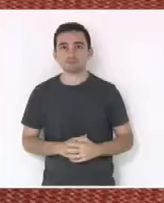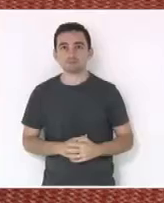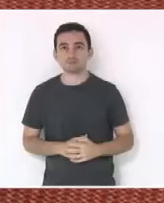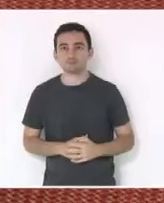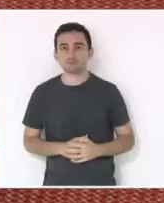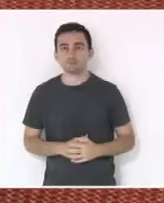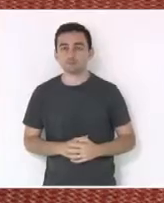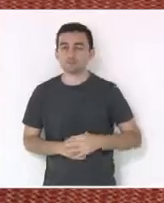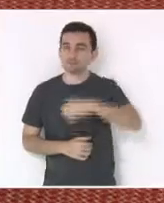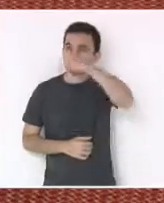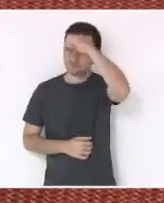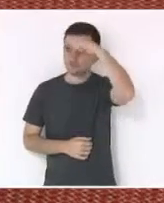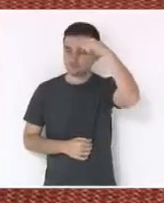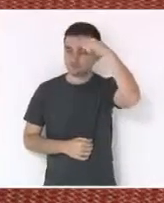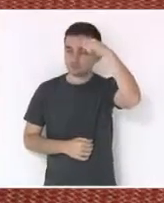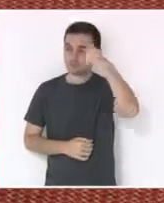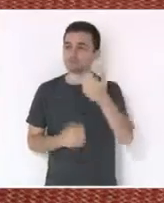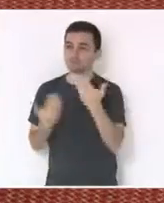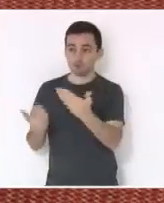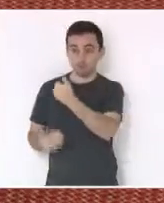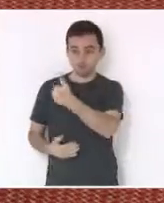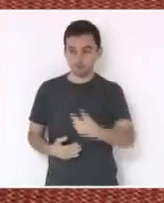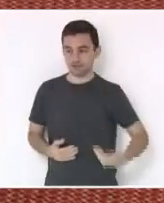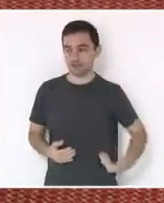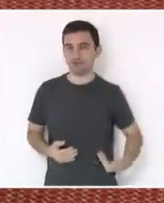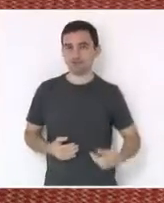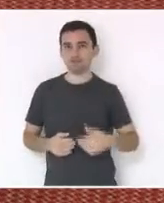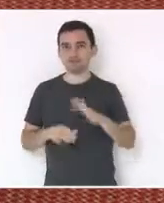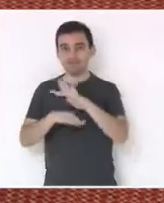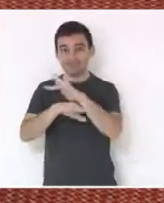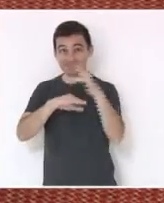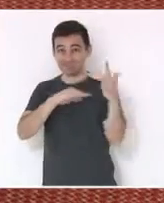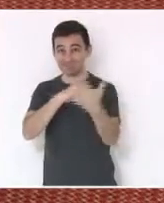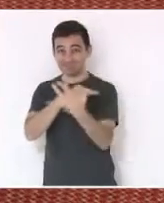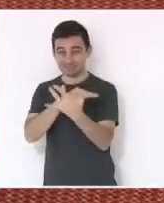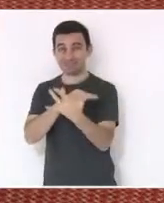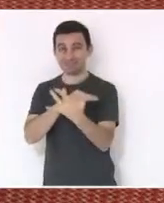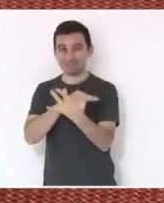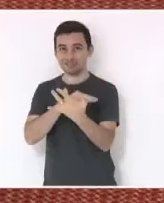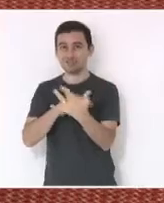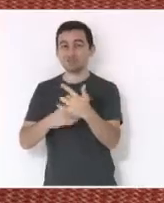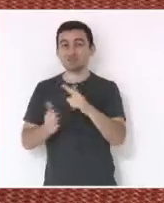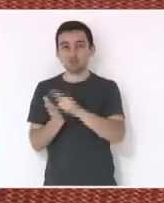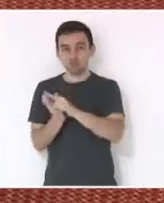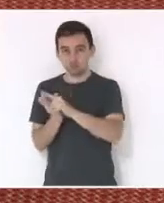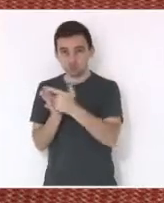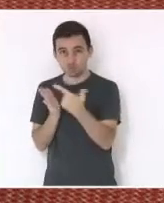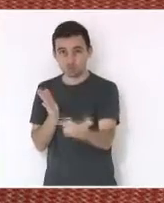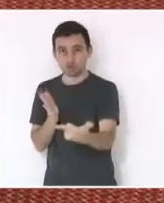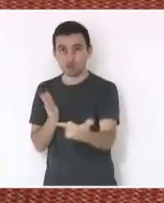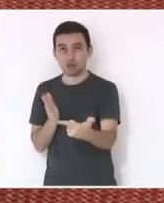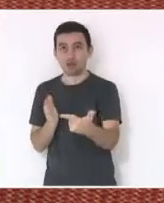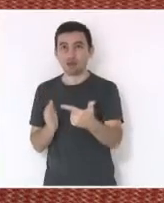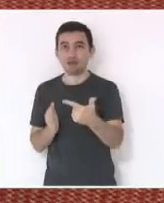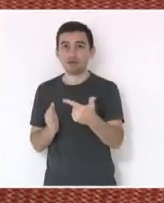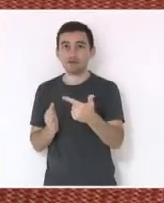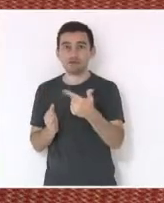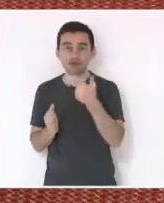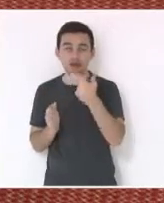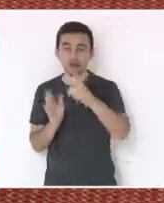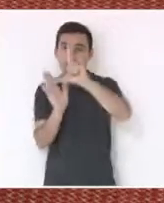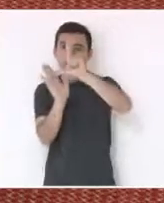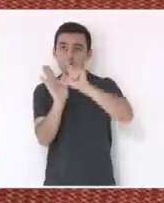o governo aparece nas mídias sociais e nos jornais colocando a redução de alegria isso realmente